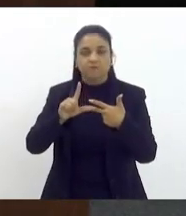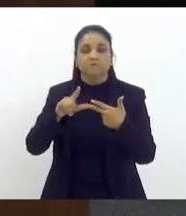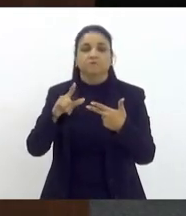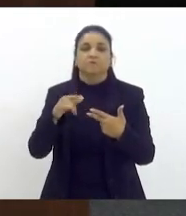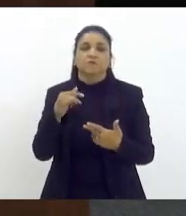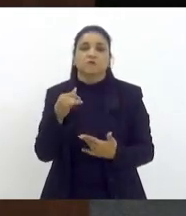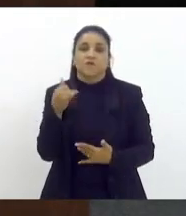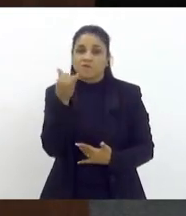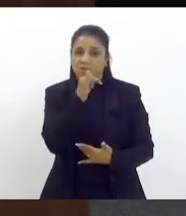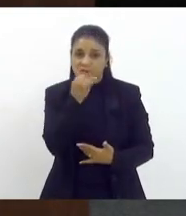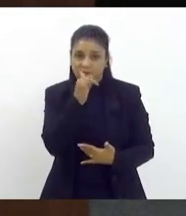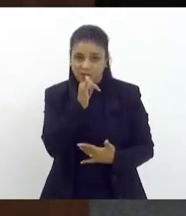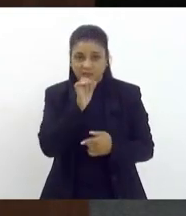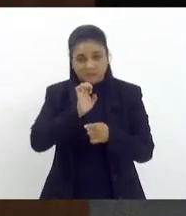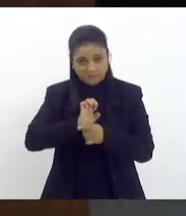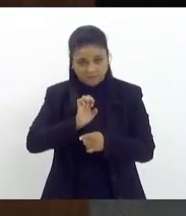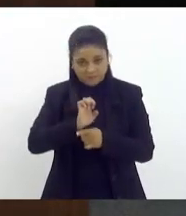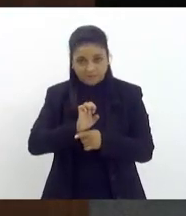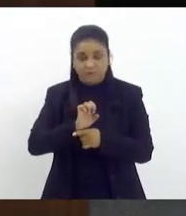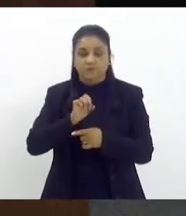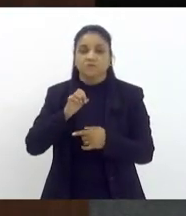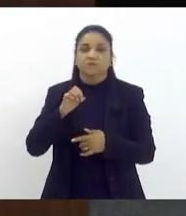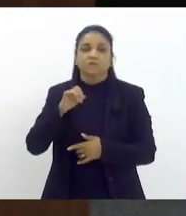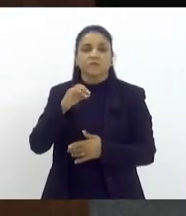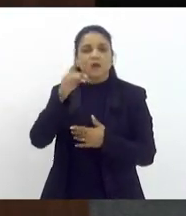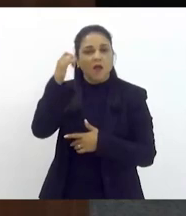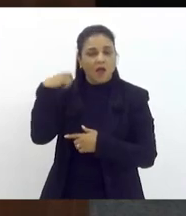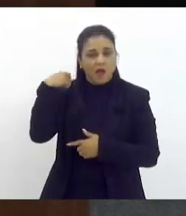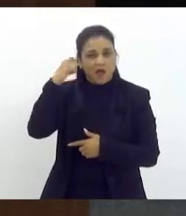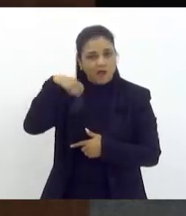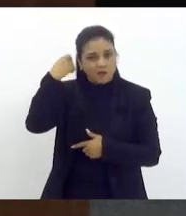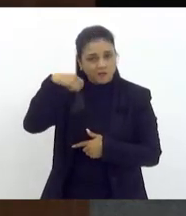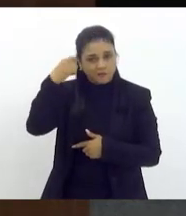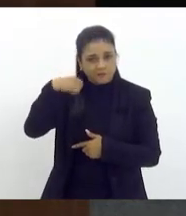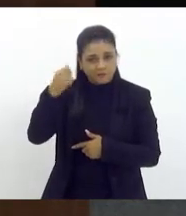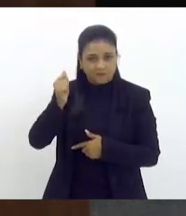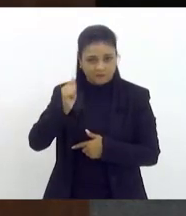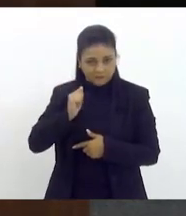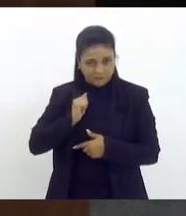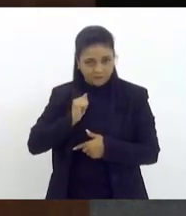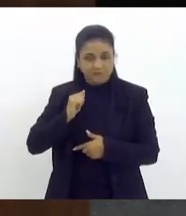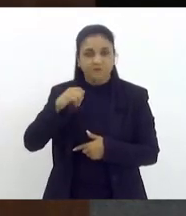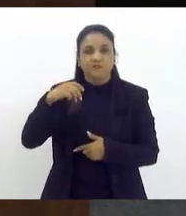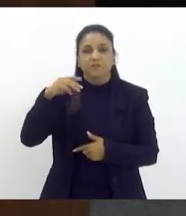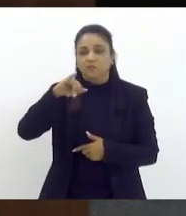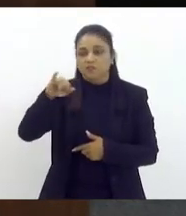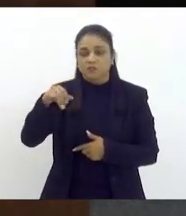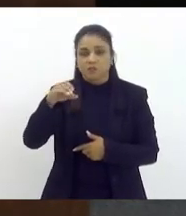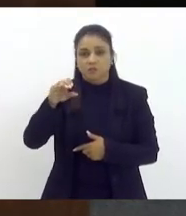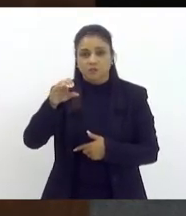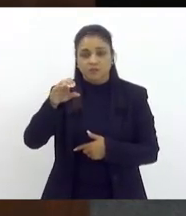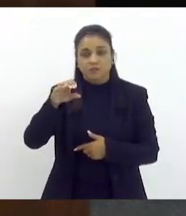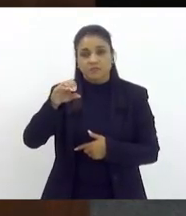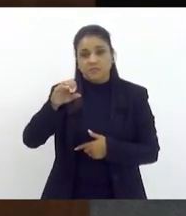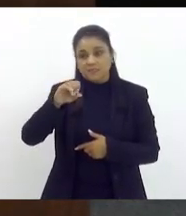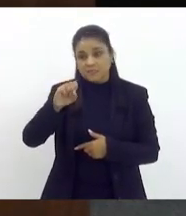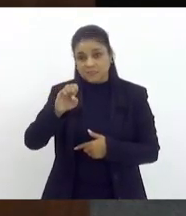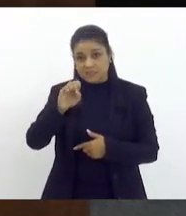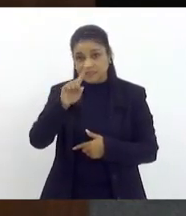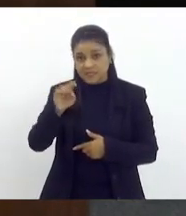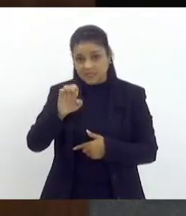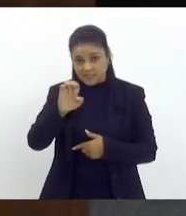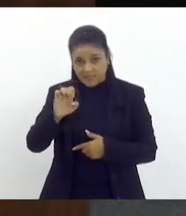é Mota uma atriz que foi descoberta no espetáculo Roda Viva um espetáculo que foi um dos